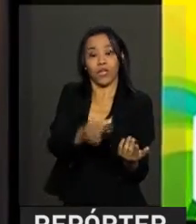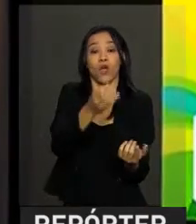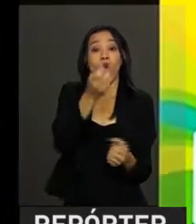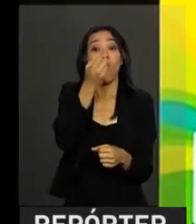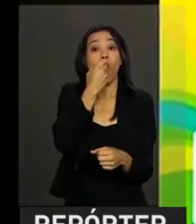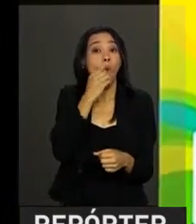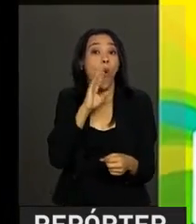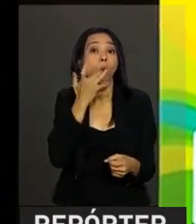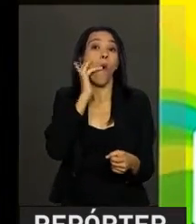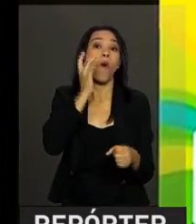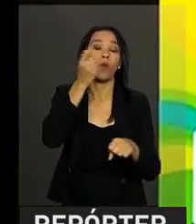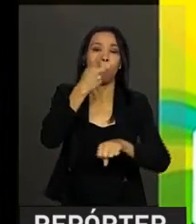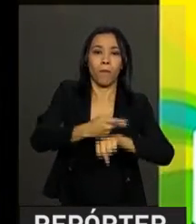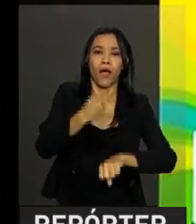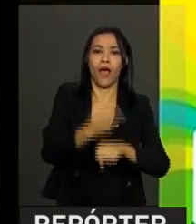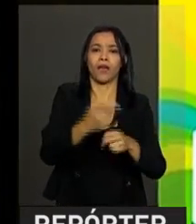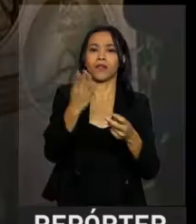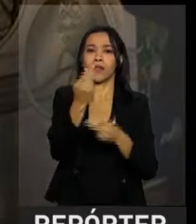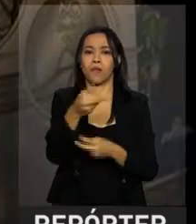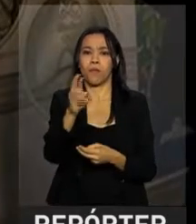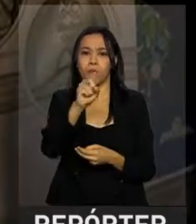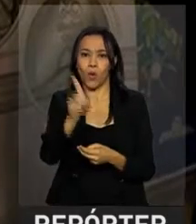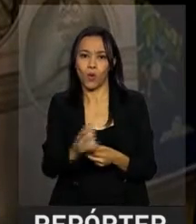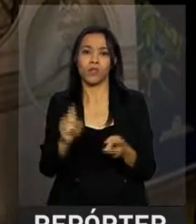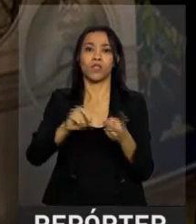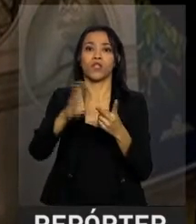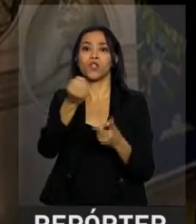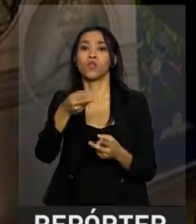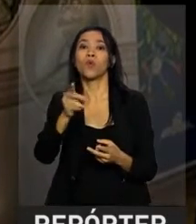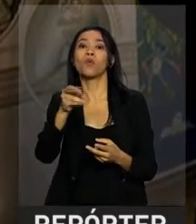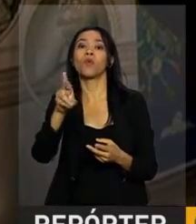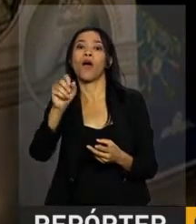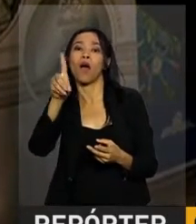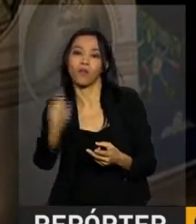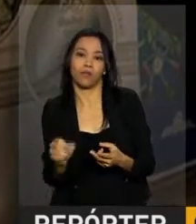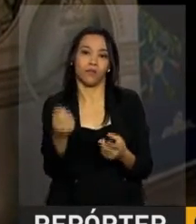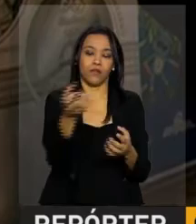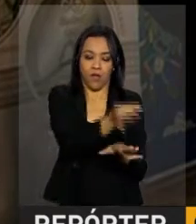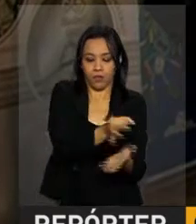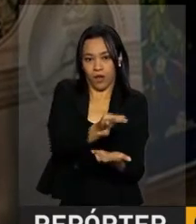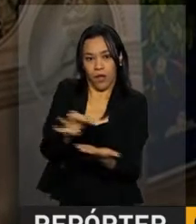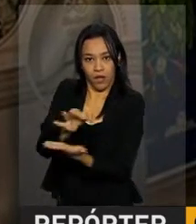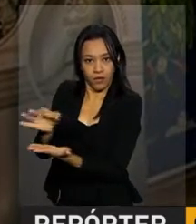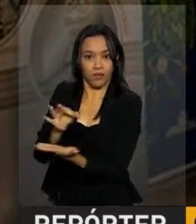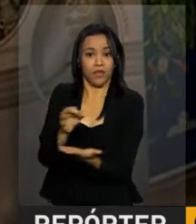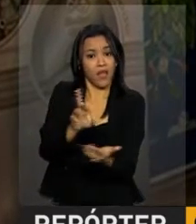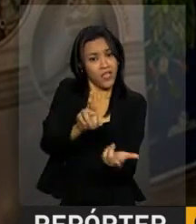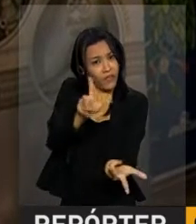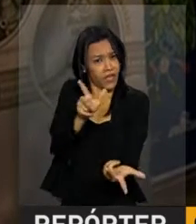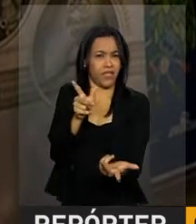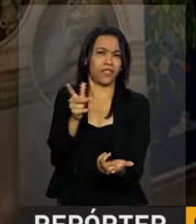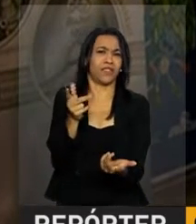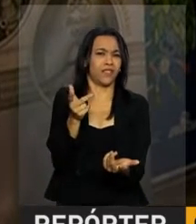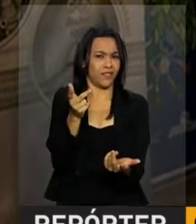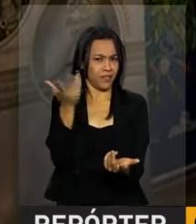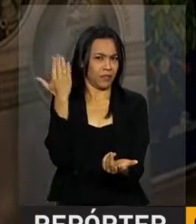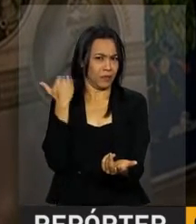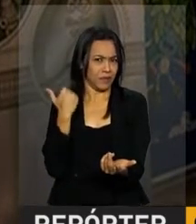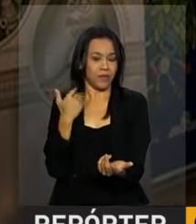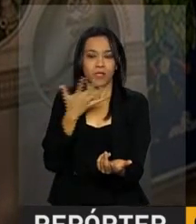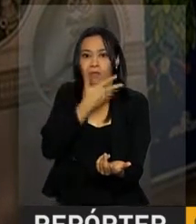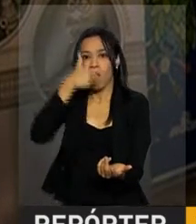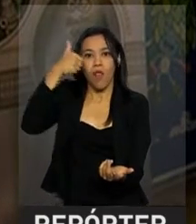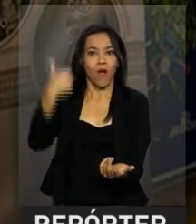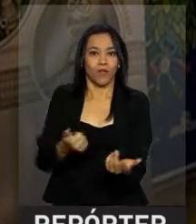prata bronze dourado e bronze as medalhas comemorativas são diferentes daquelas tão cobiçadas pelos melhores